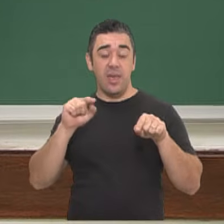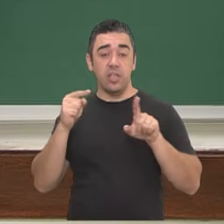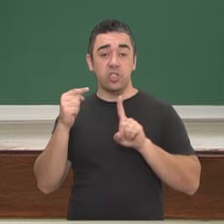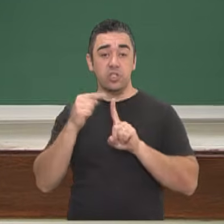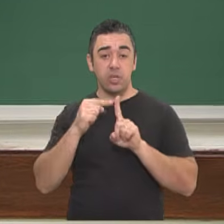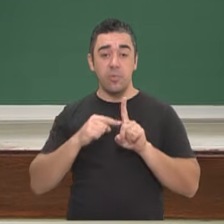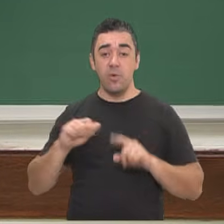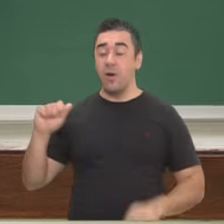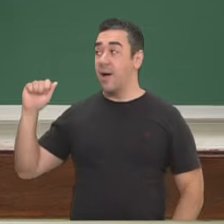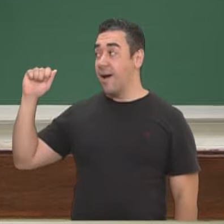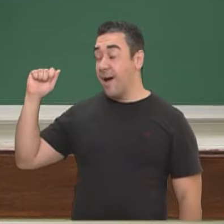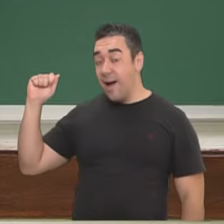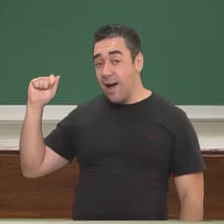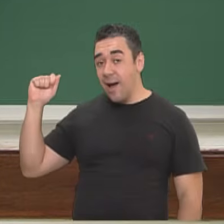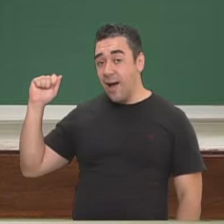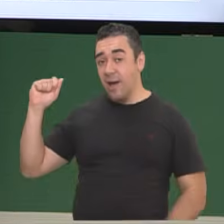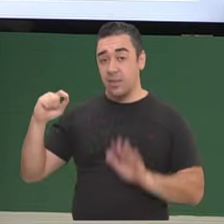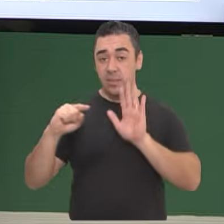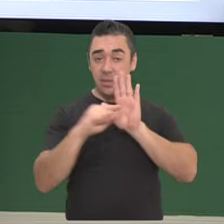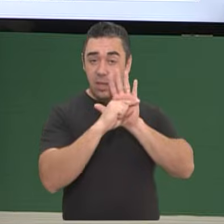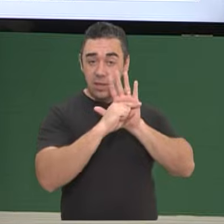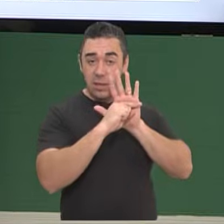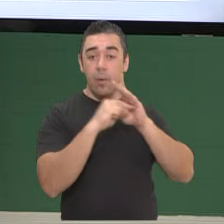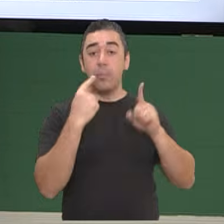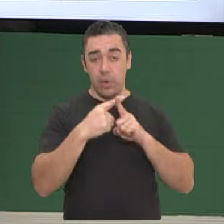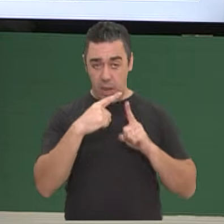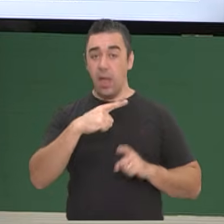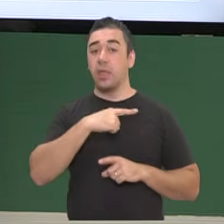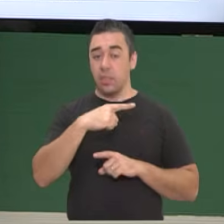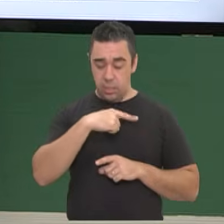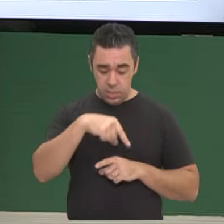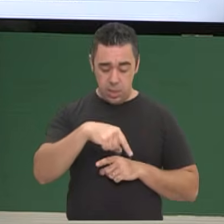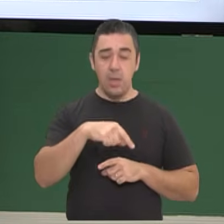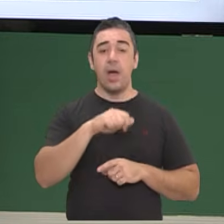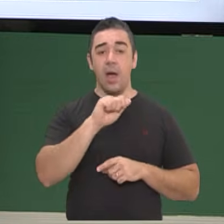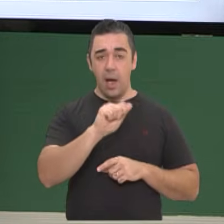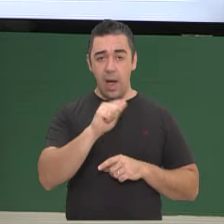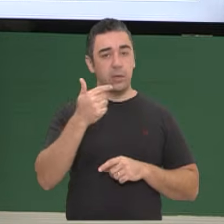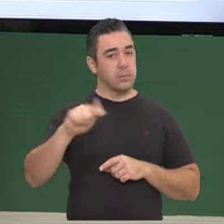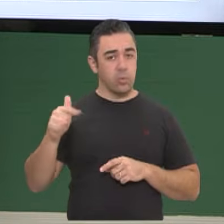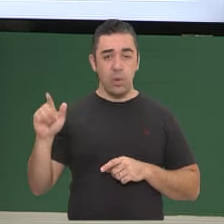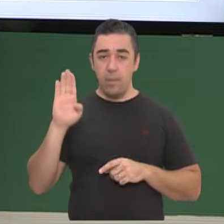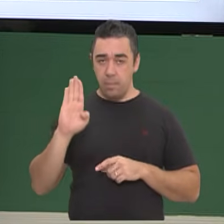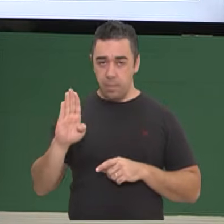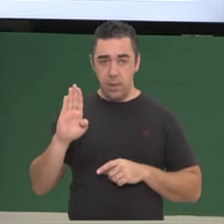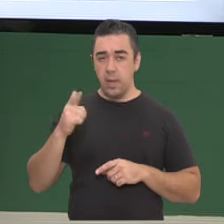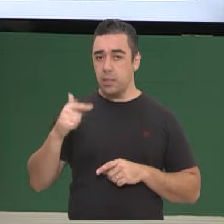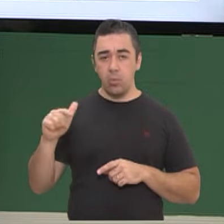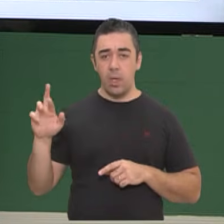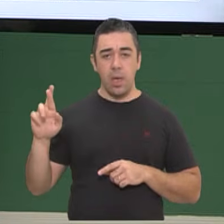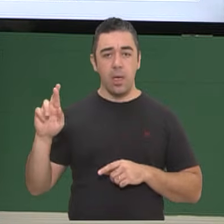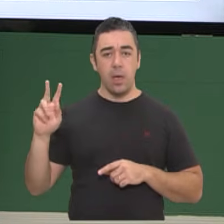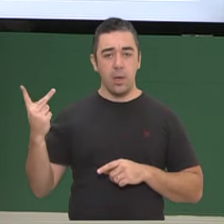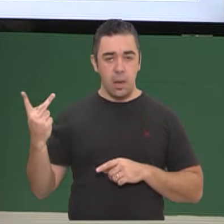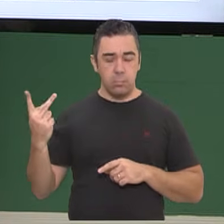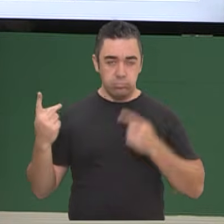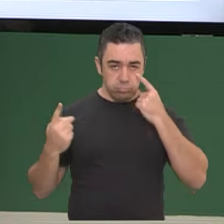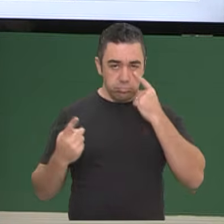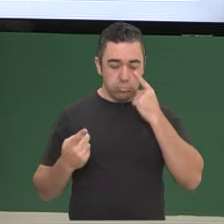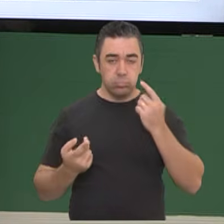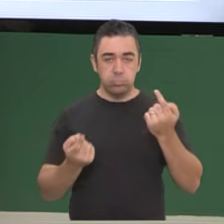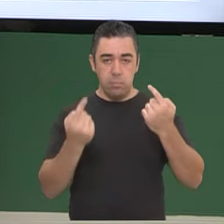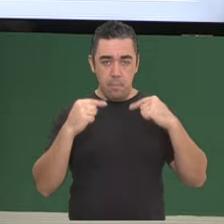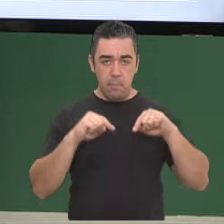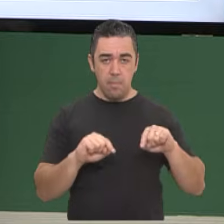A negativo. Por quê? Porque ela tem a proteína A, não tem a B e não tem o RH, tá? A pessoa aqui de